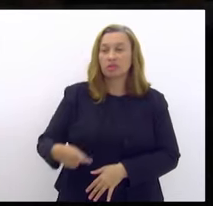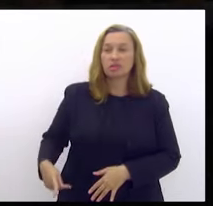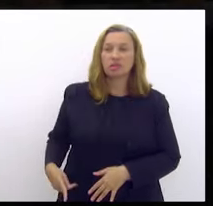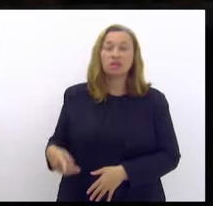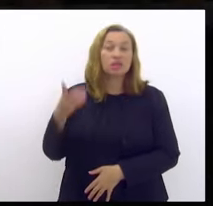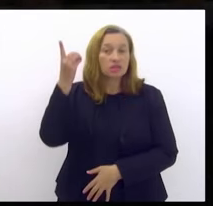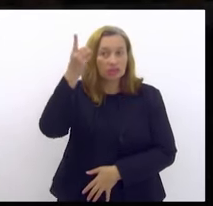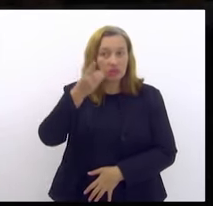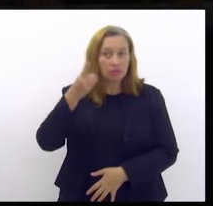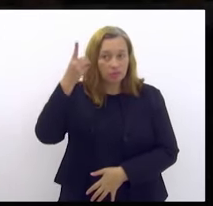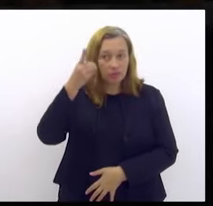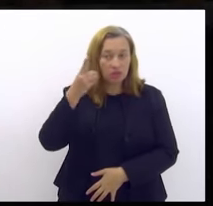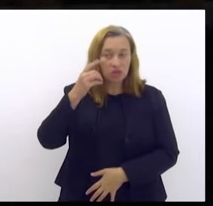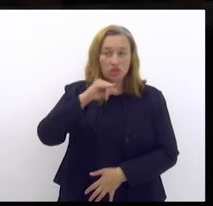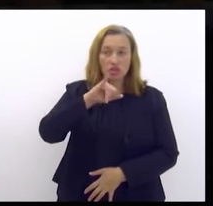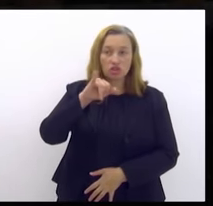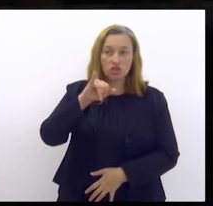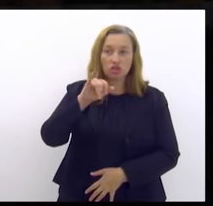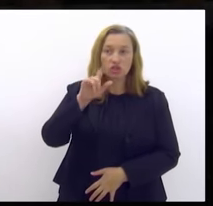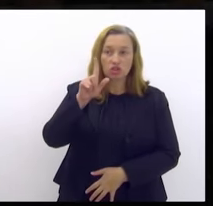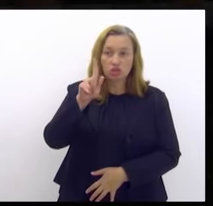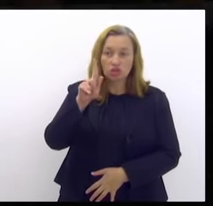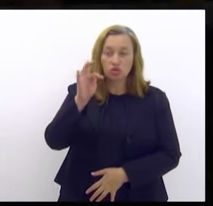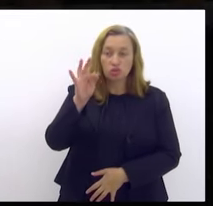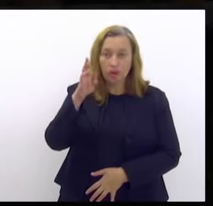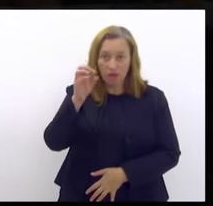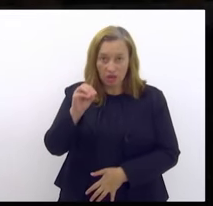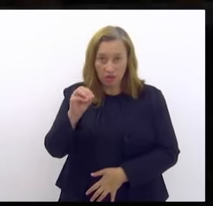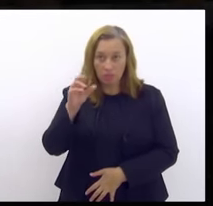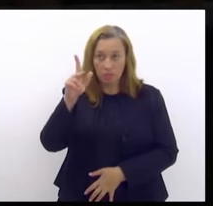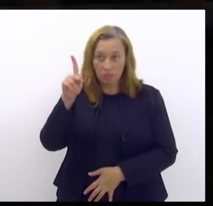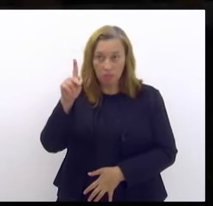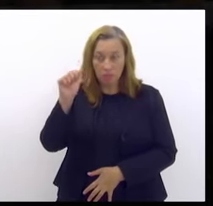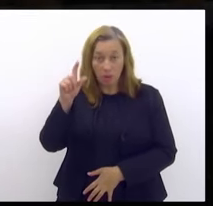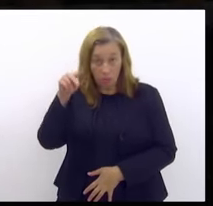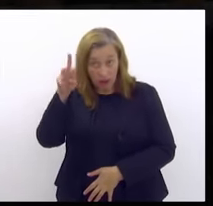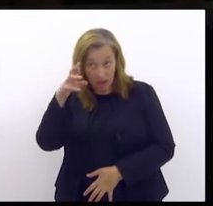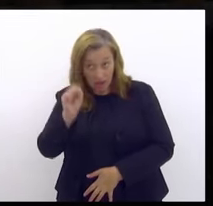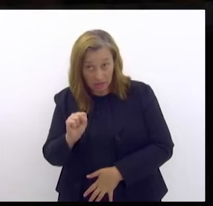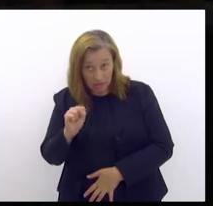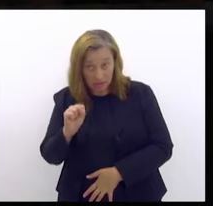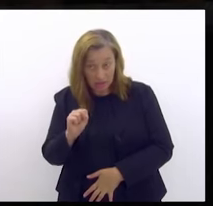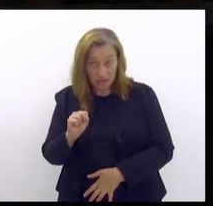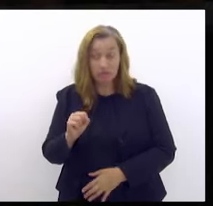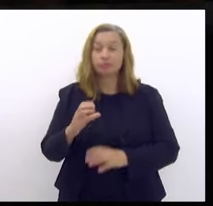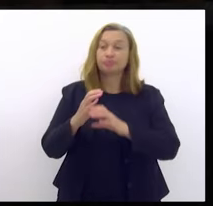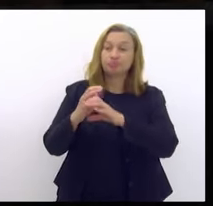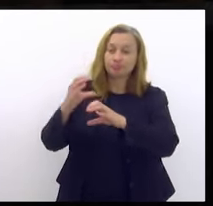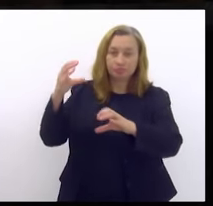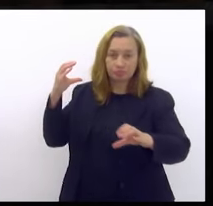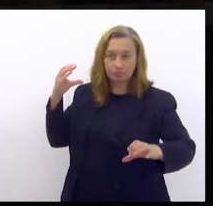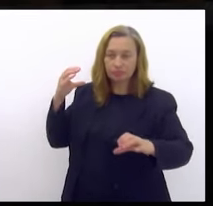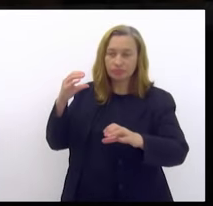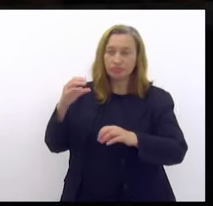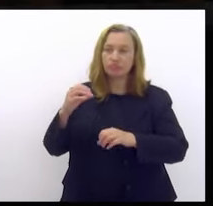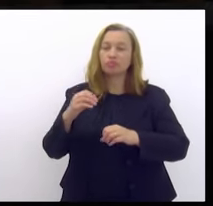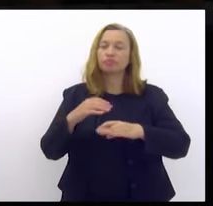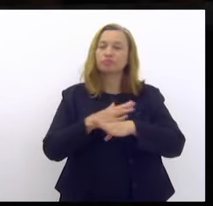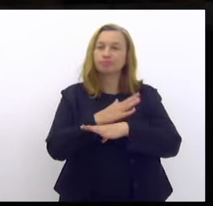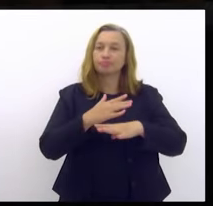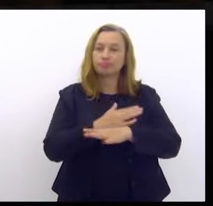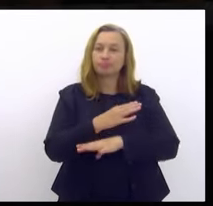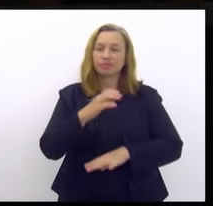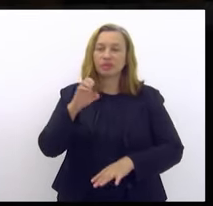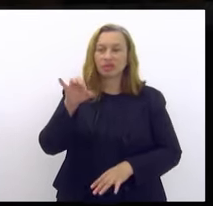mim sempre deputado Gilberto Palmares, pelo CAU, que é o Conselho de Arquitetura e Urbanismo, e pelo CREA,